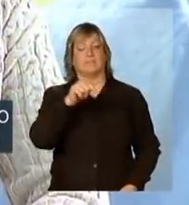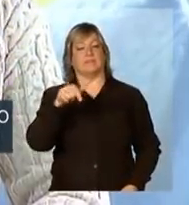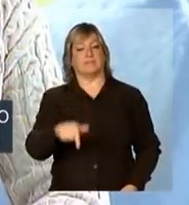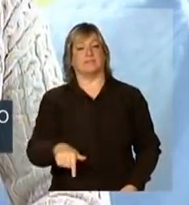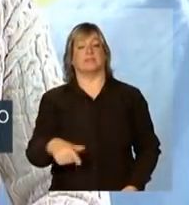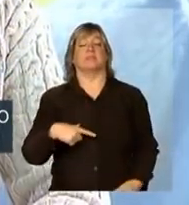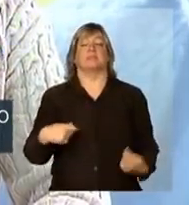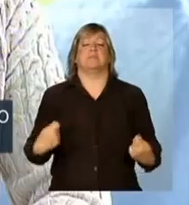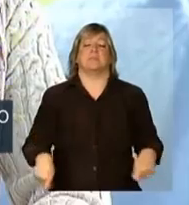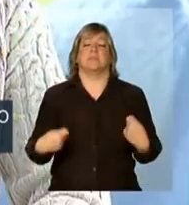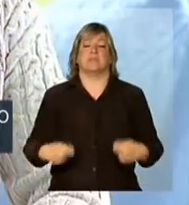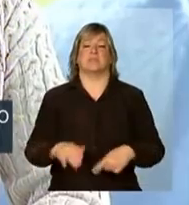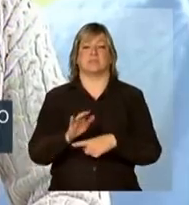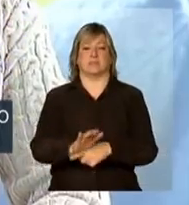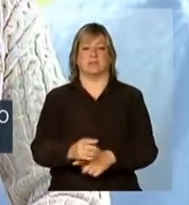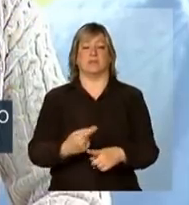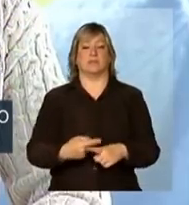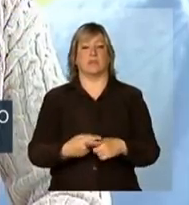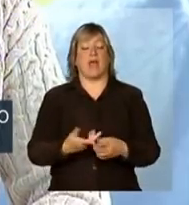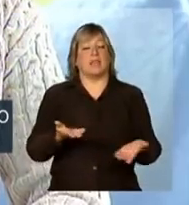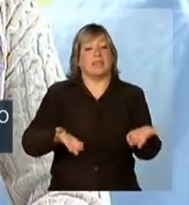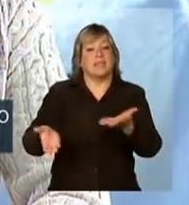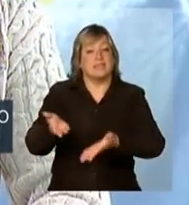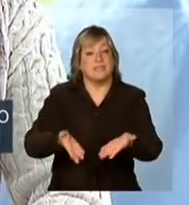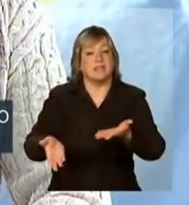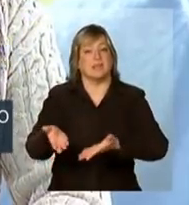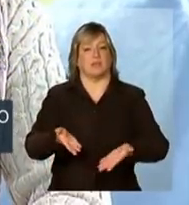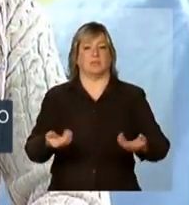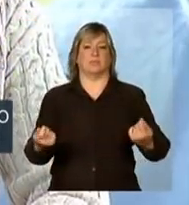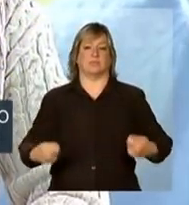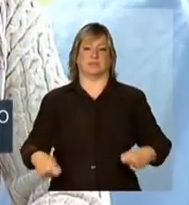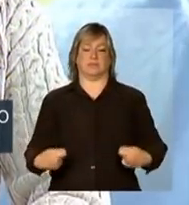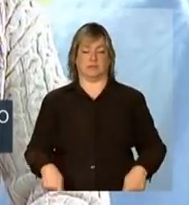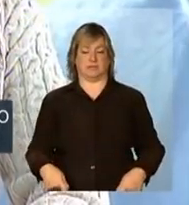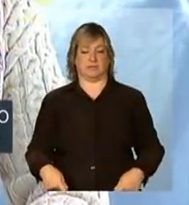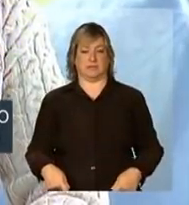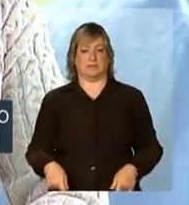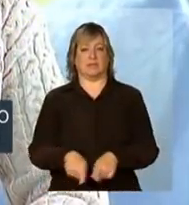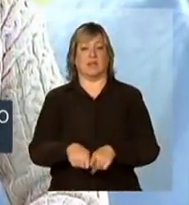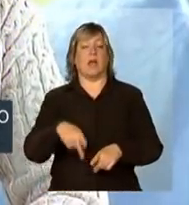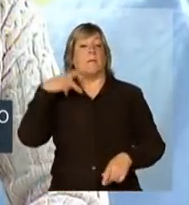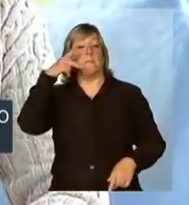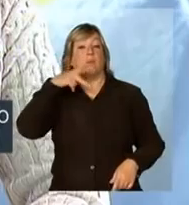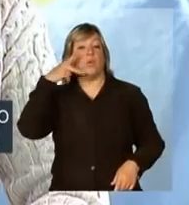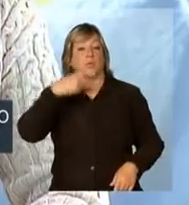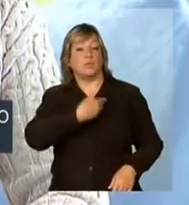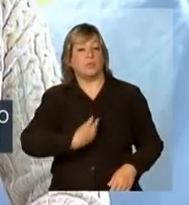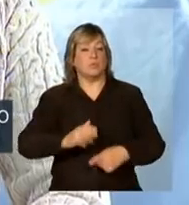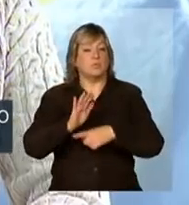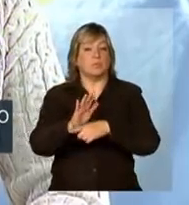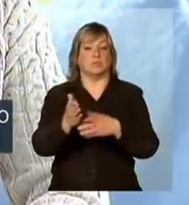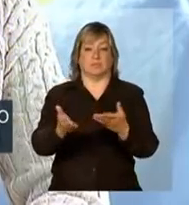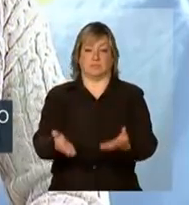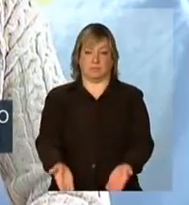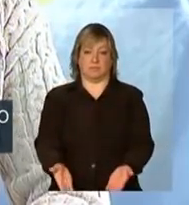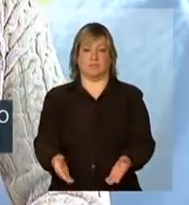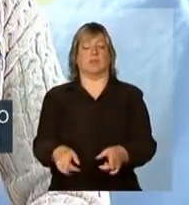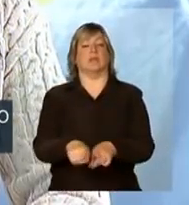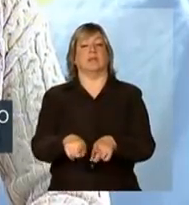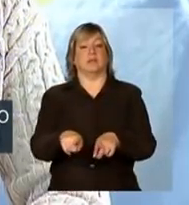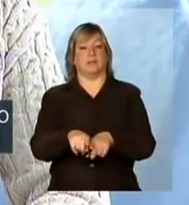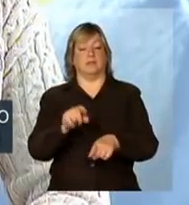carente. Ela é carente de atenção, ela é carente de políticas públicas, ela é